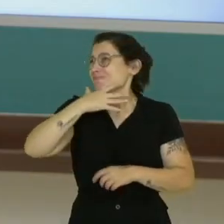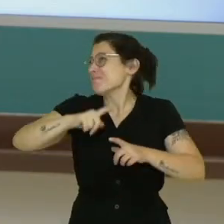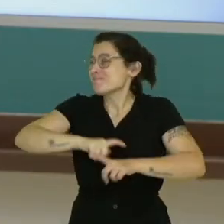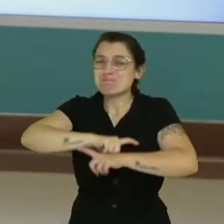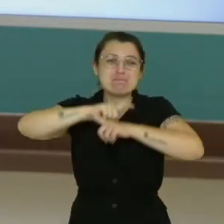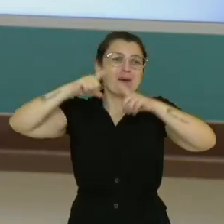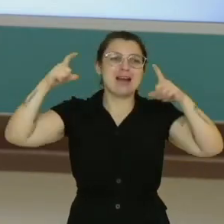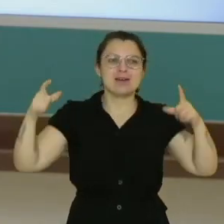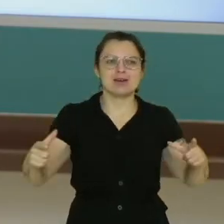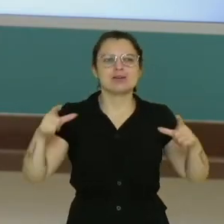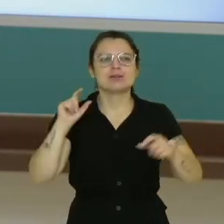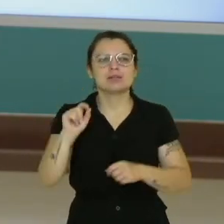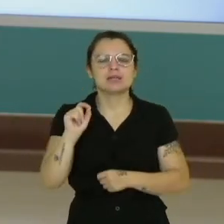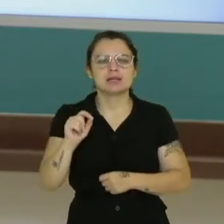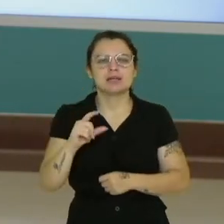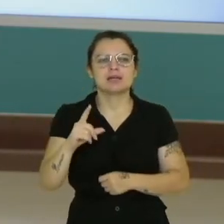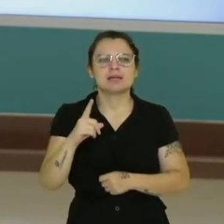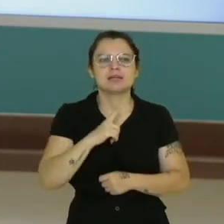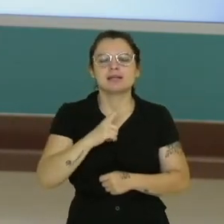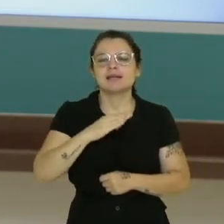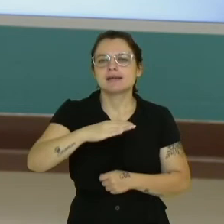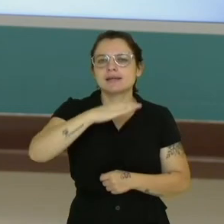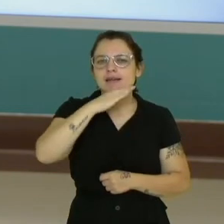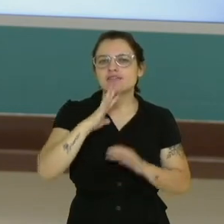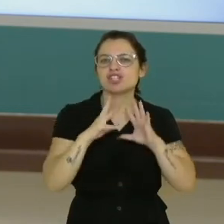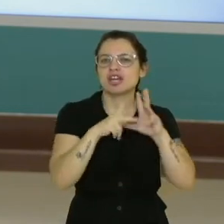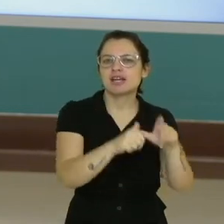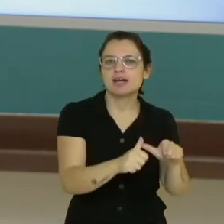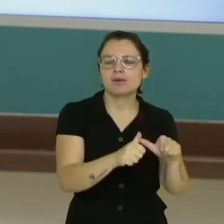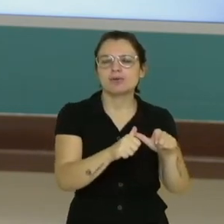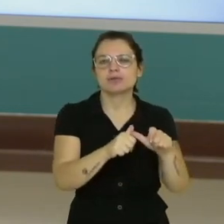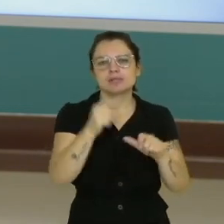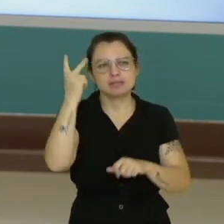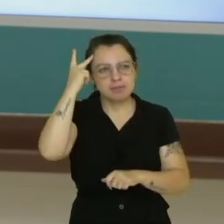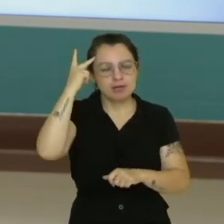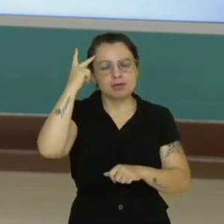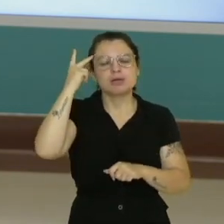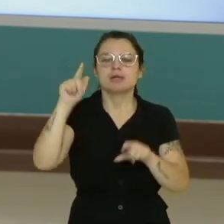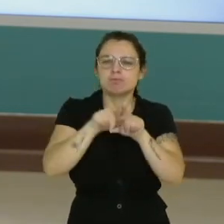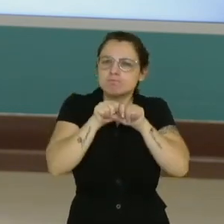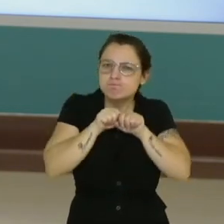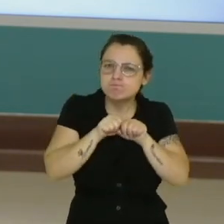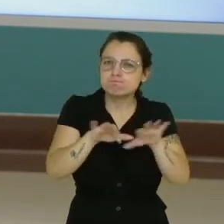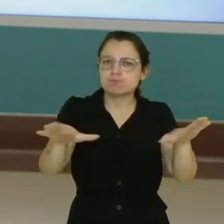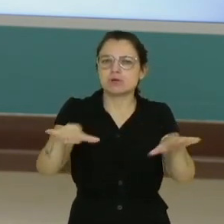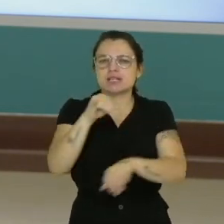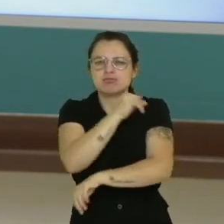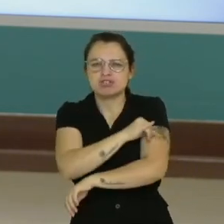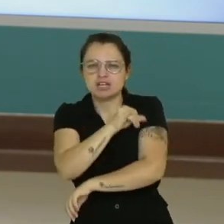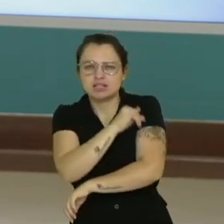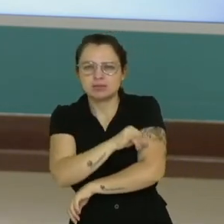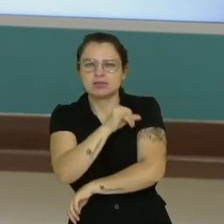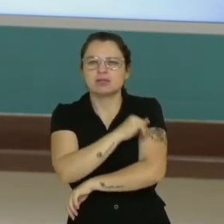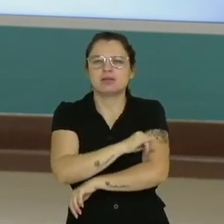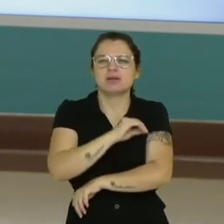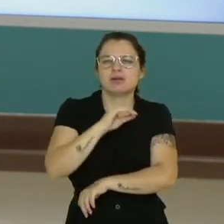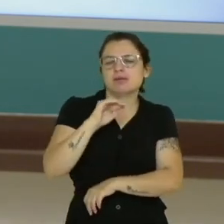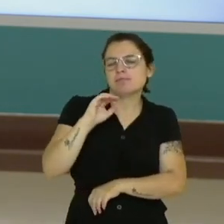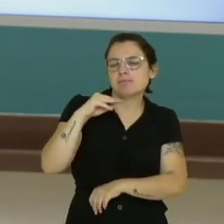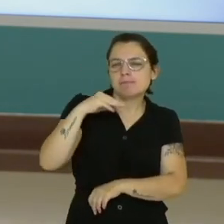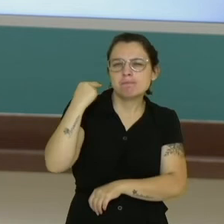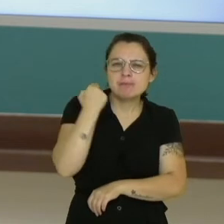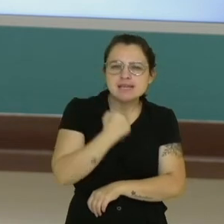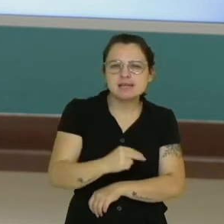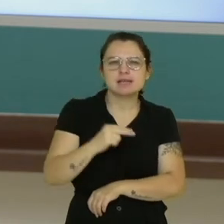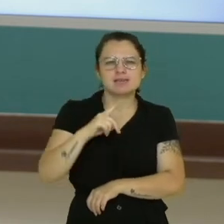estava tendo. Aí vai ter a greve geral em São Paulo, e ela logo se espalha para outras partes do Brasil. Rio de Janeiro, Belo Horizonte, outras